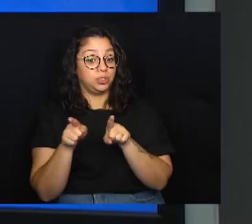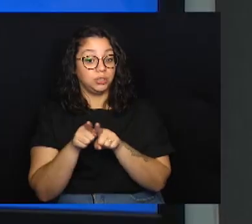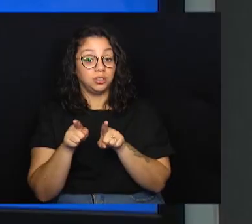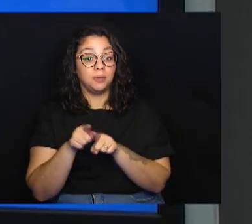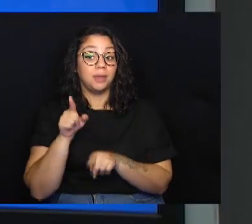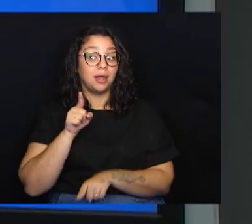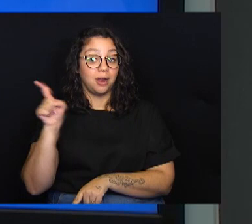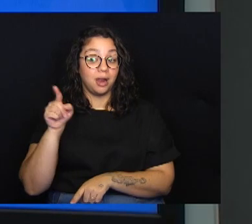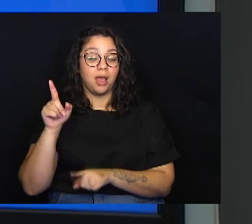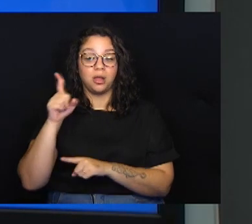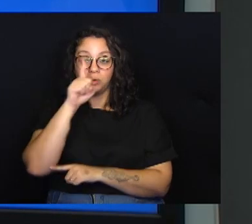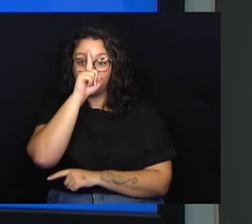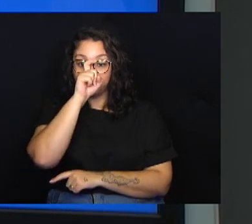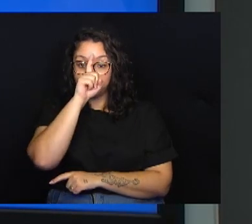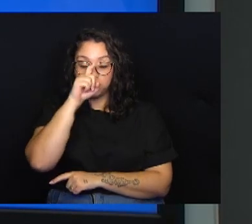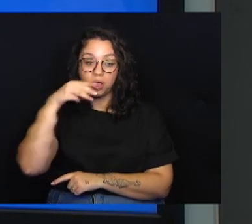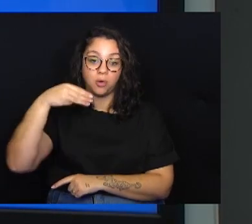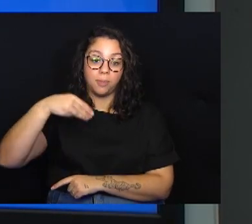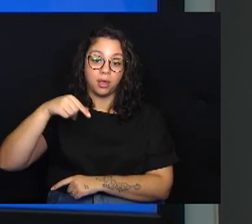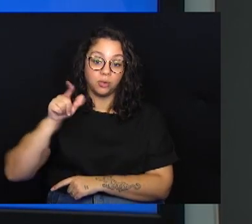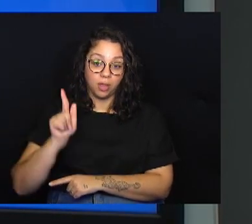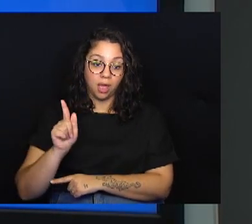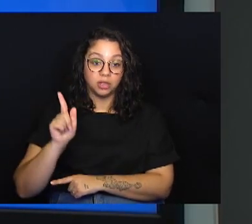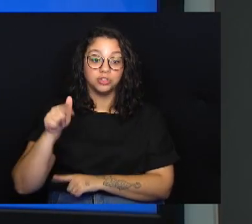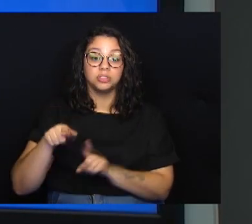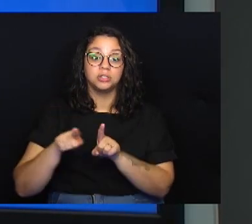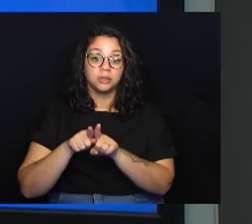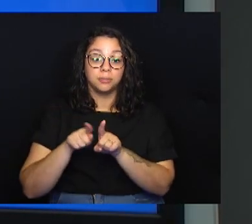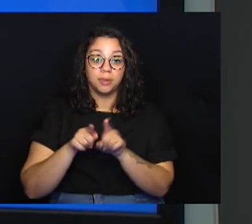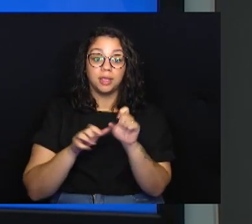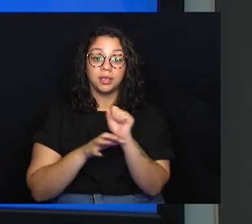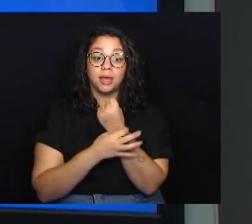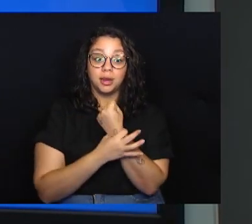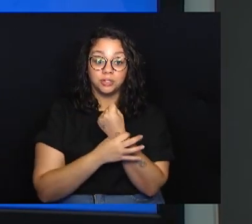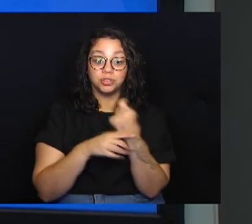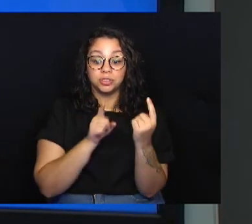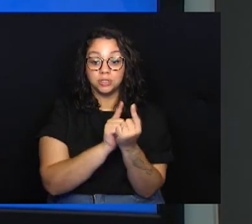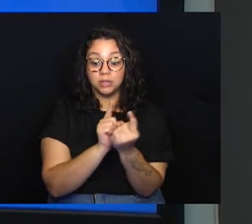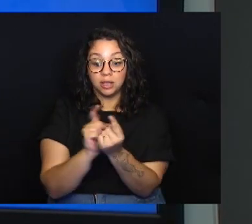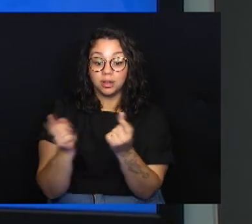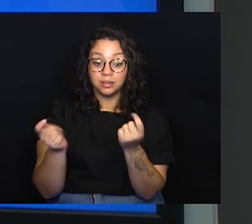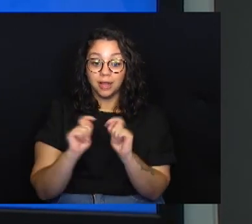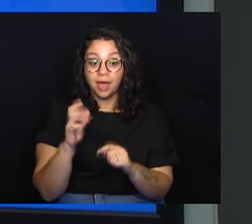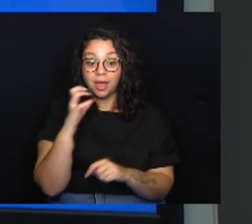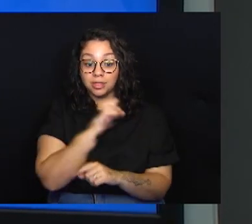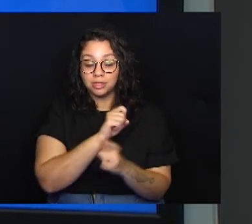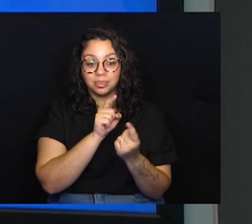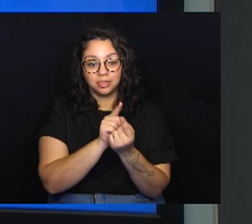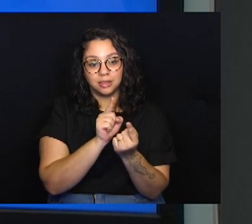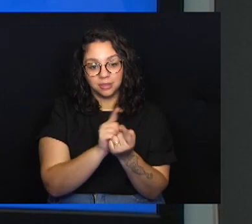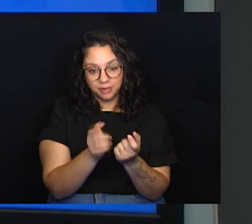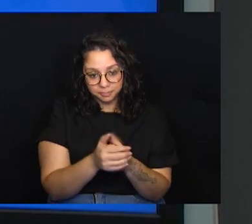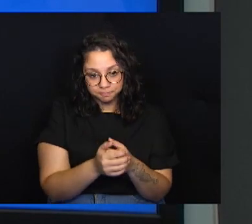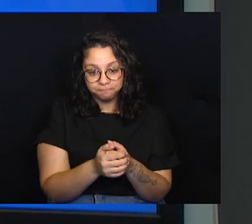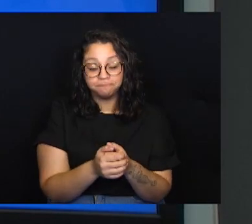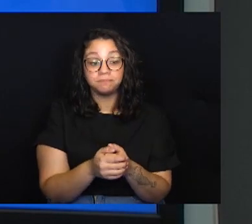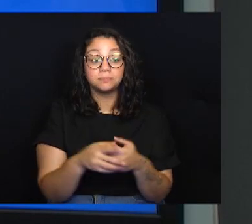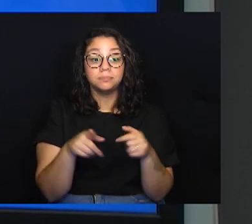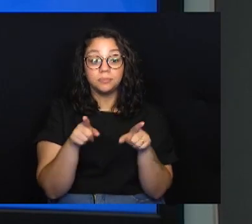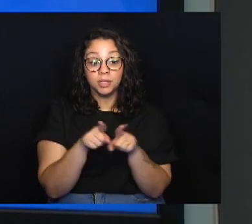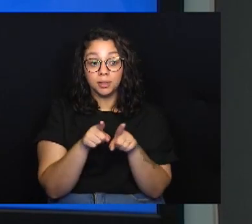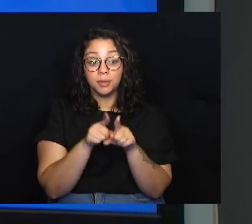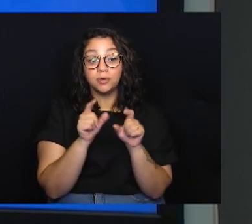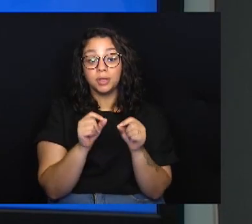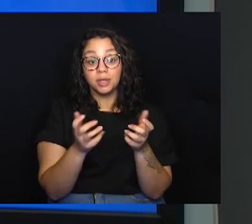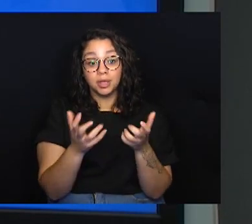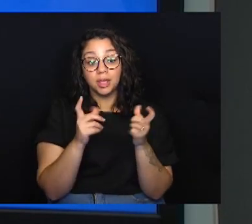Gatti, e com isso garantir que o cidadão possa ser atendido com maior agilidade. Obviamente, o que a gente espera na ponta